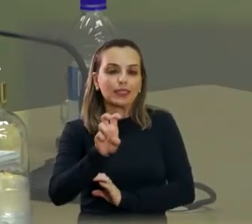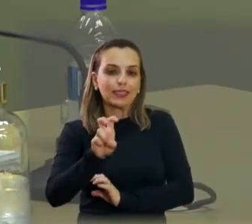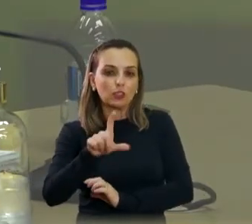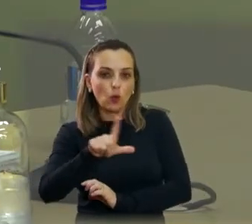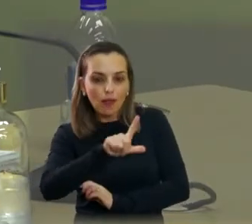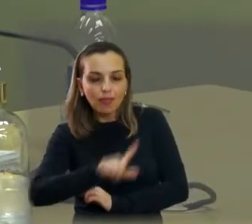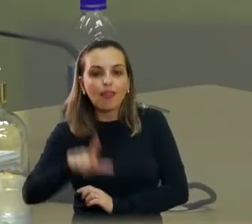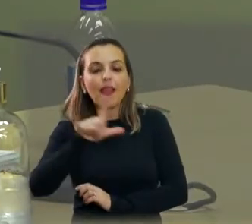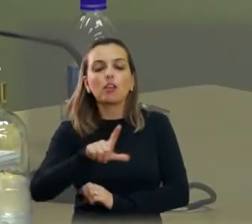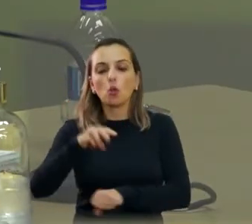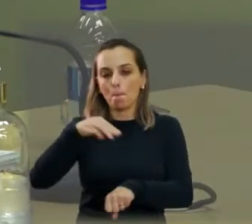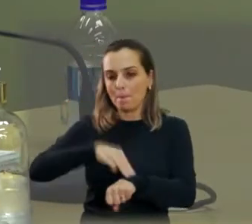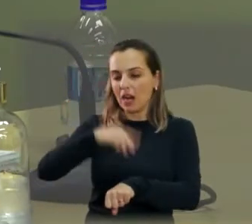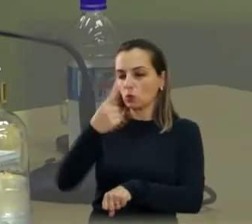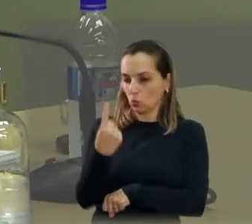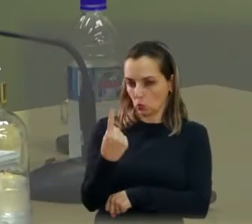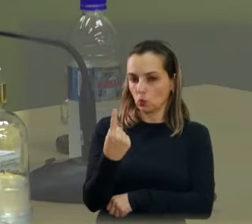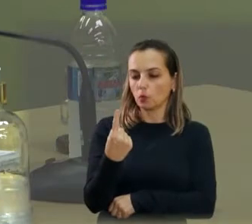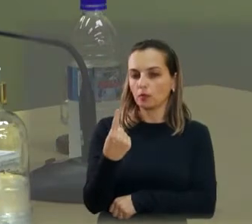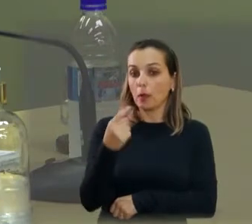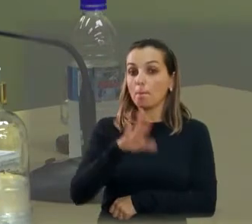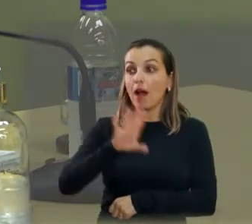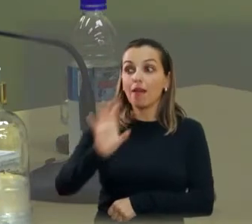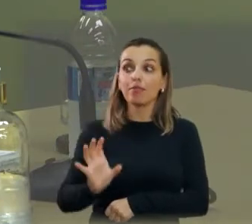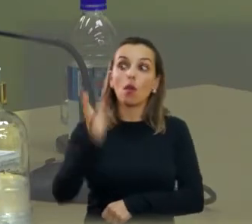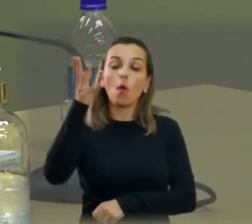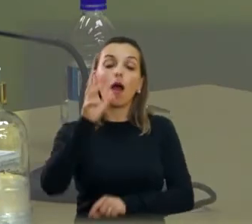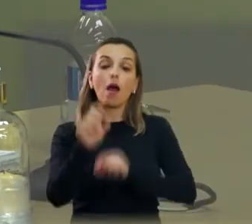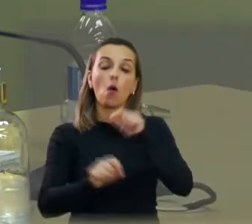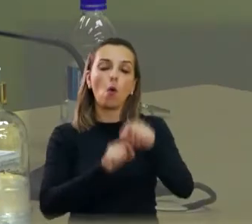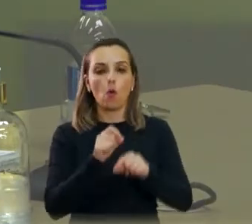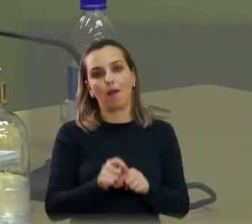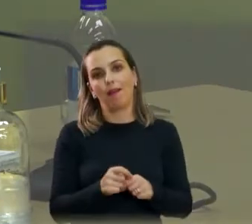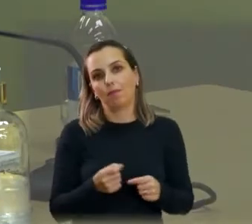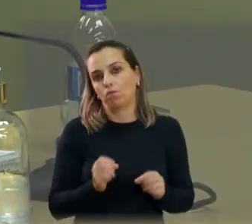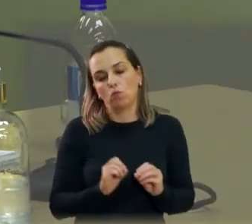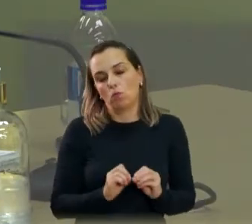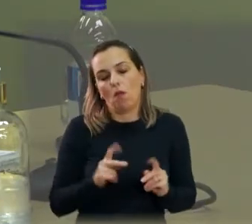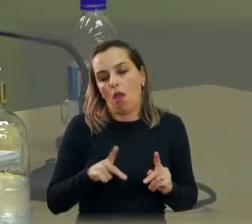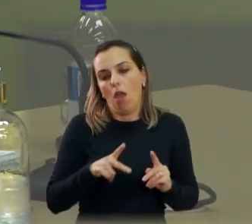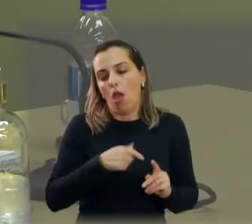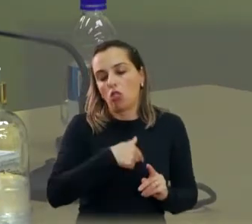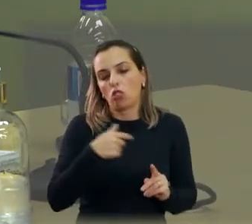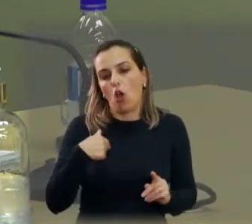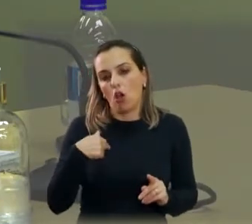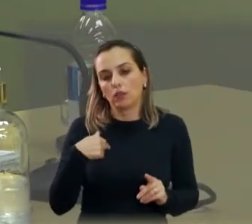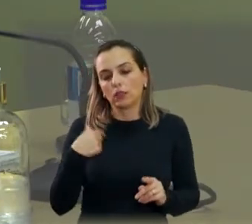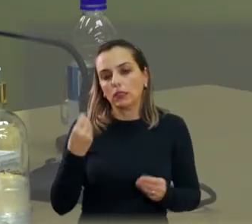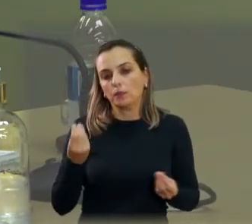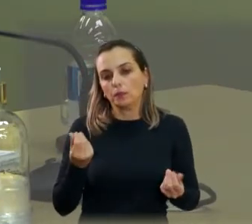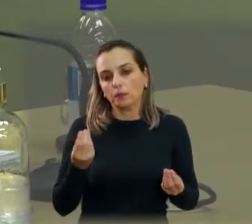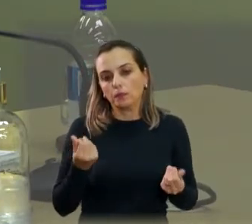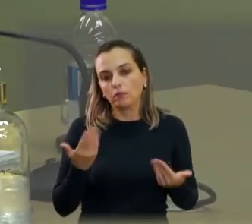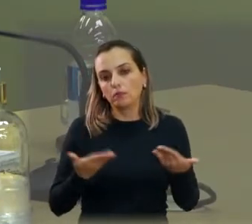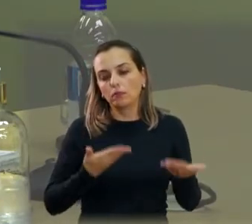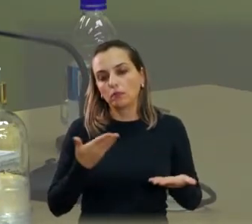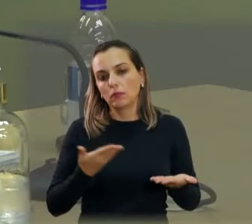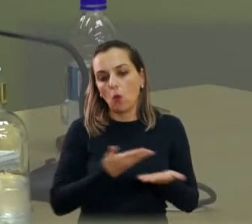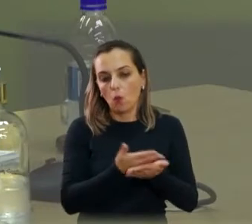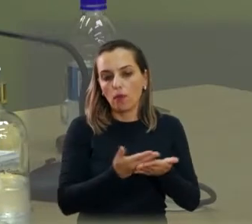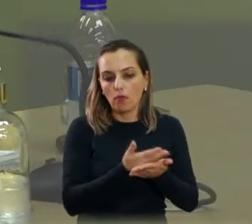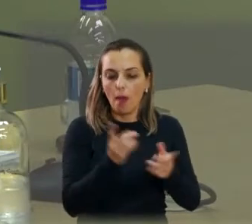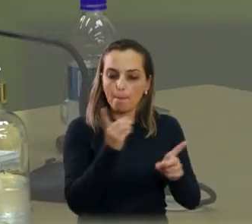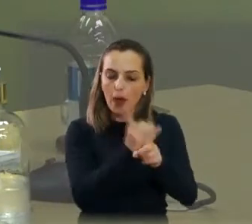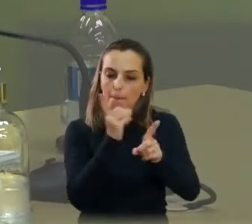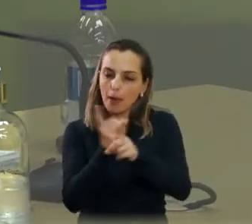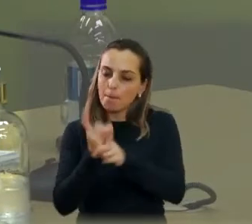minuto, né? O que acontece? Tudo bem que a gente também evoluiu muito no atendimento, mas